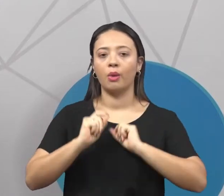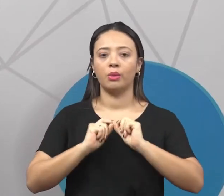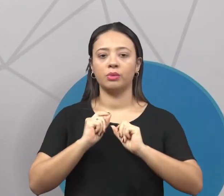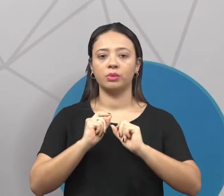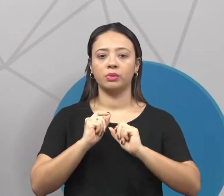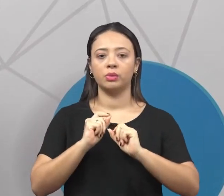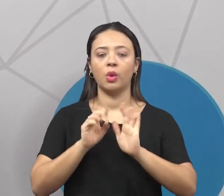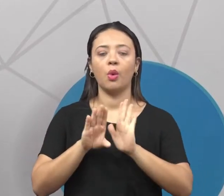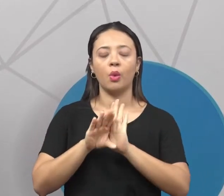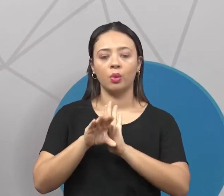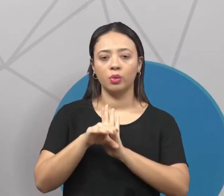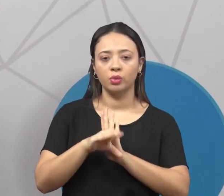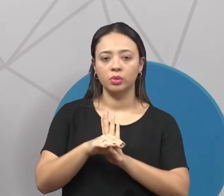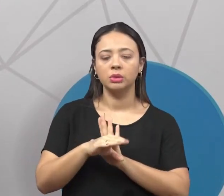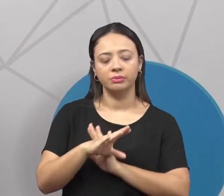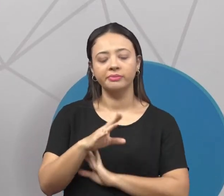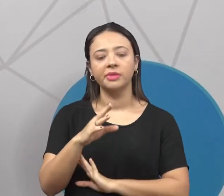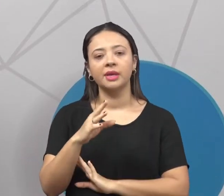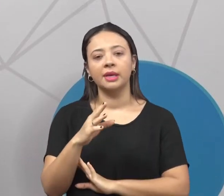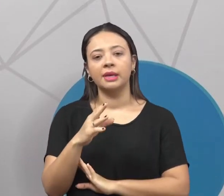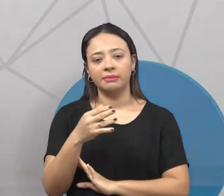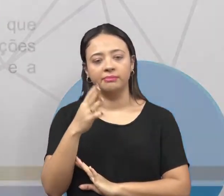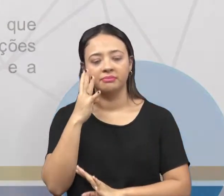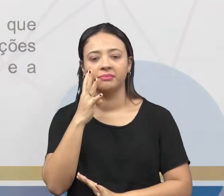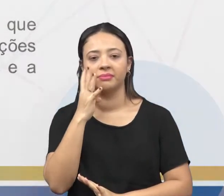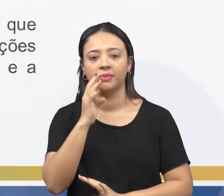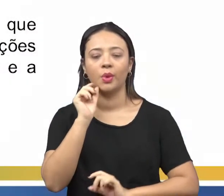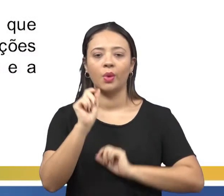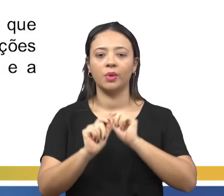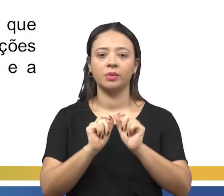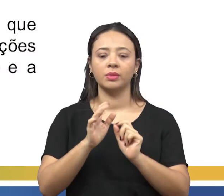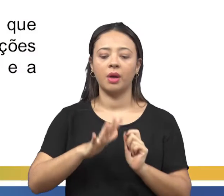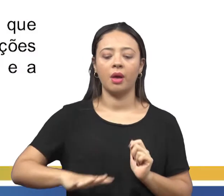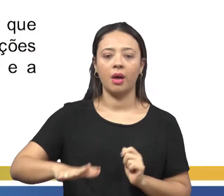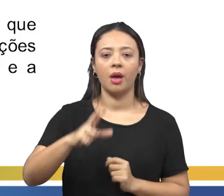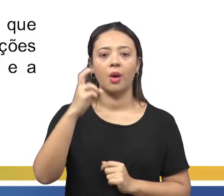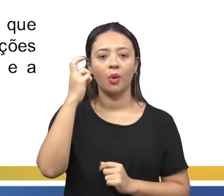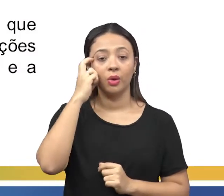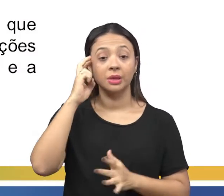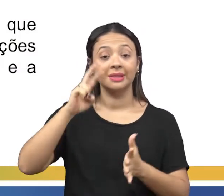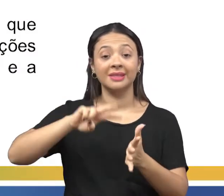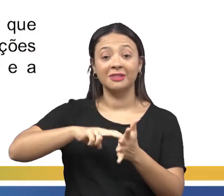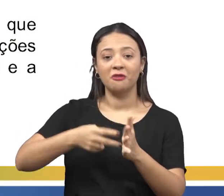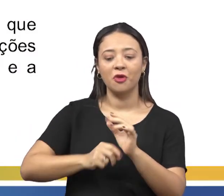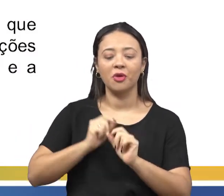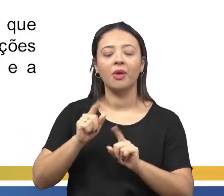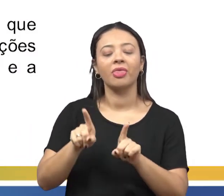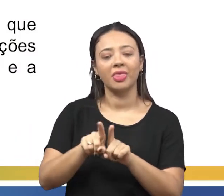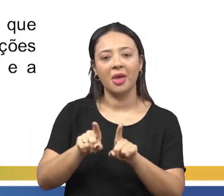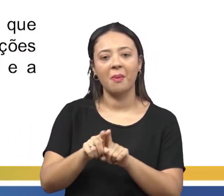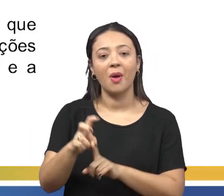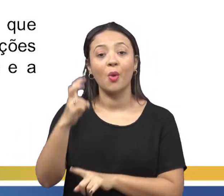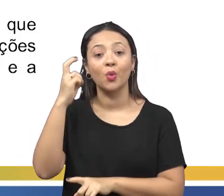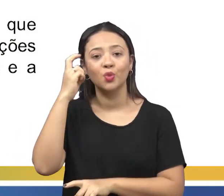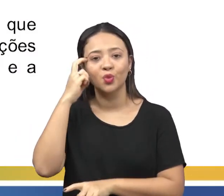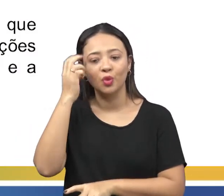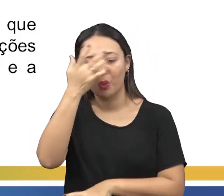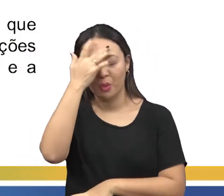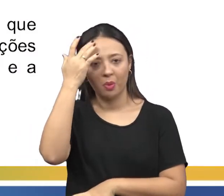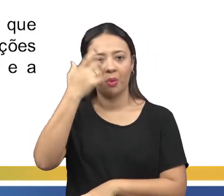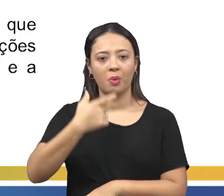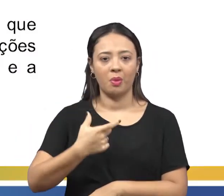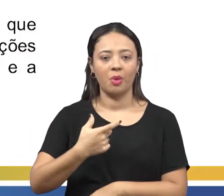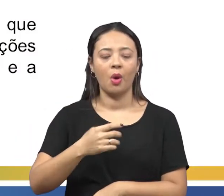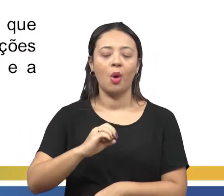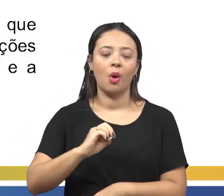de um conceito também bem interessante, né, que a paisagem cultural está relacionada à cultura, né? A cultura de uma pessoa, ou seja, o